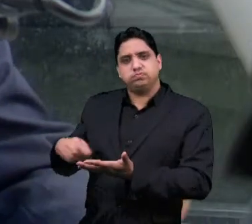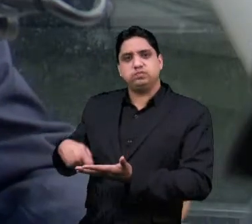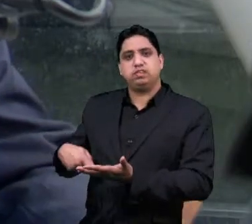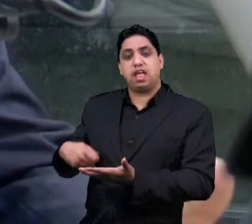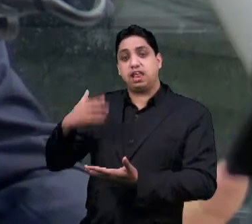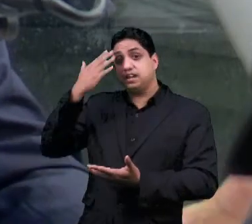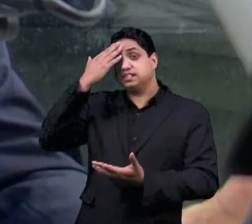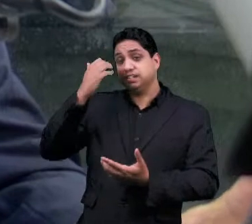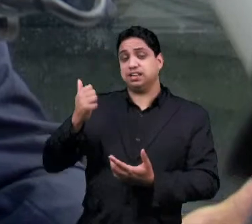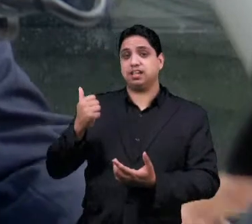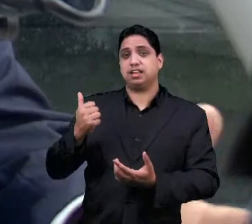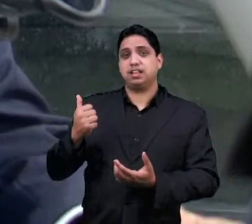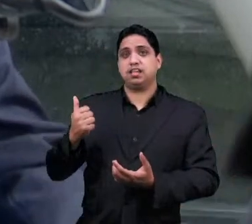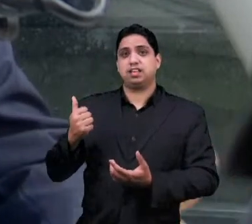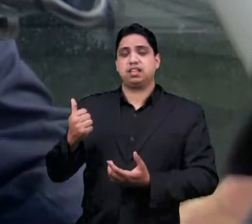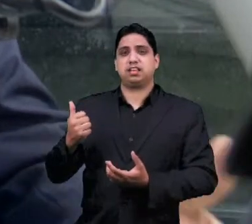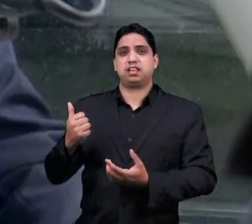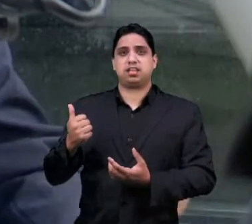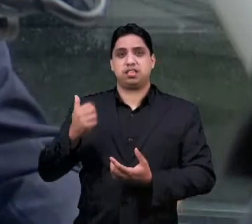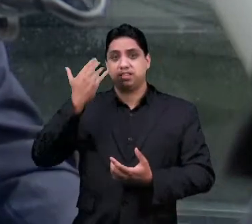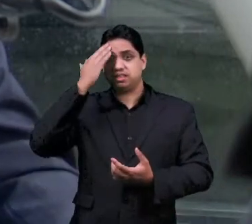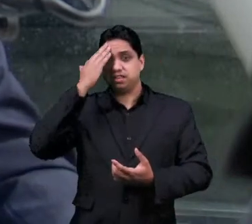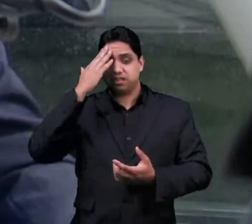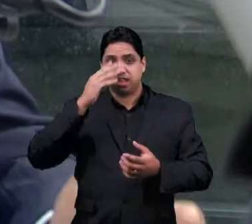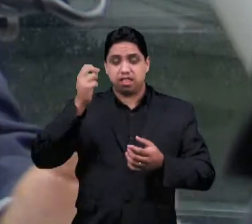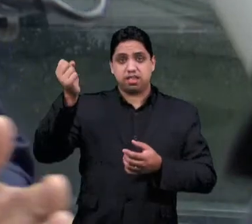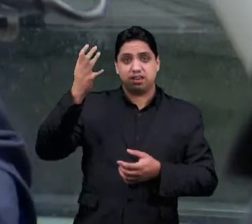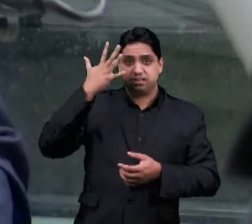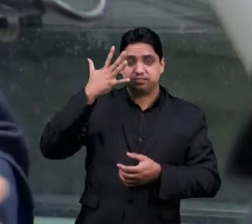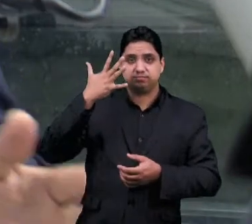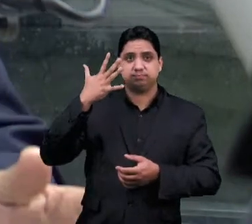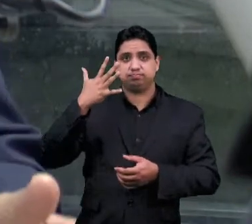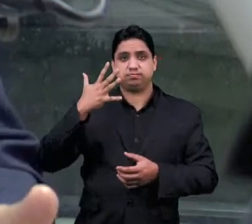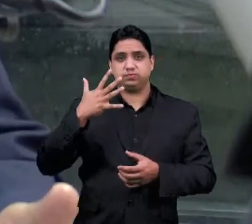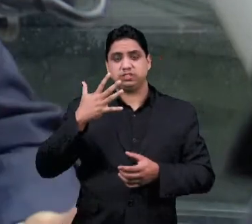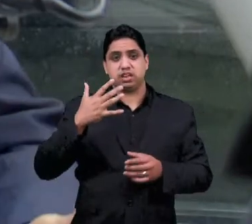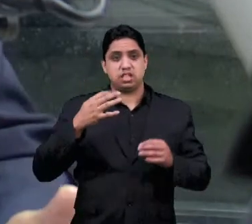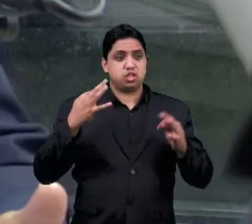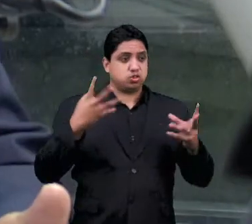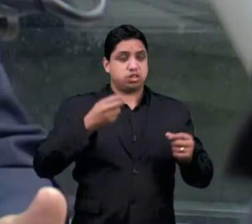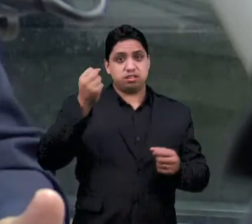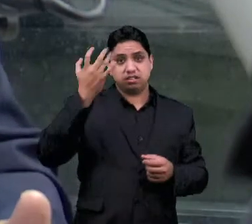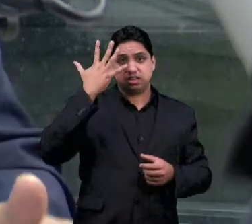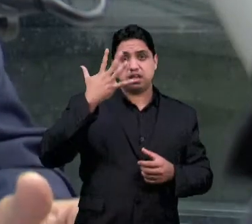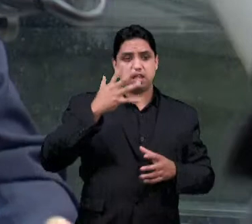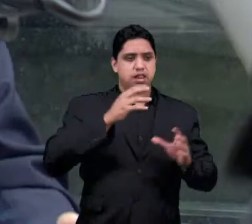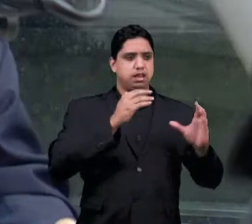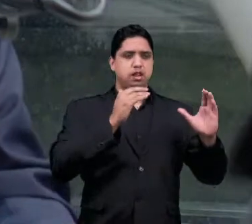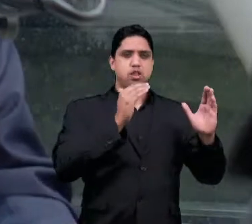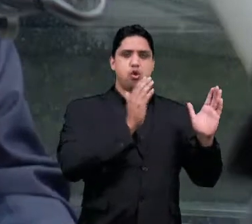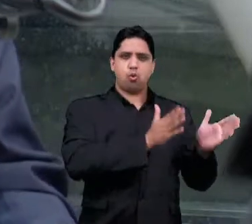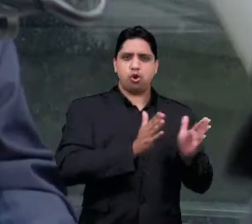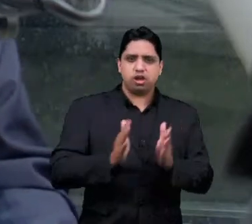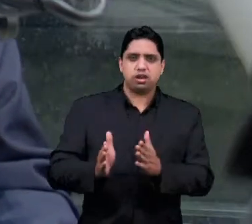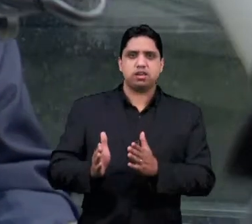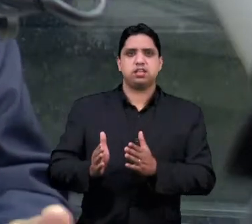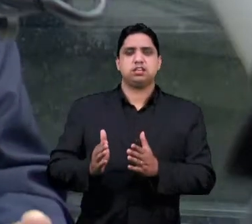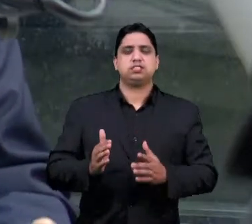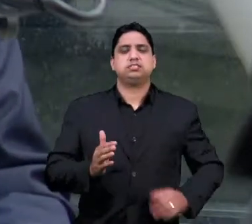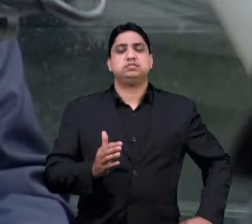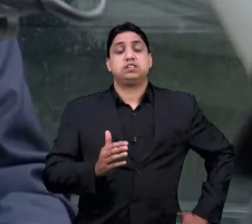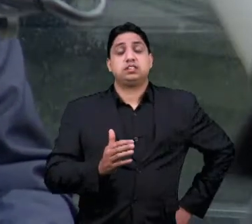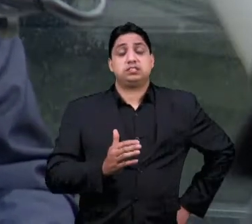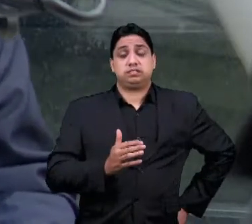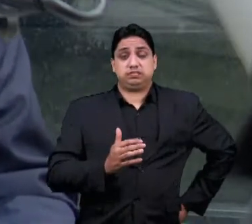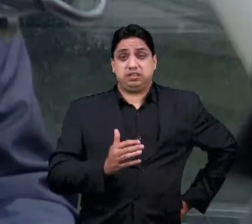sabe discernir onde estão as revelações, e ele pega as revelações e coloca em ordem. Isso que o Sérgio está